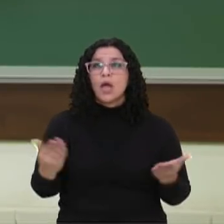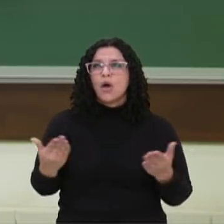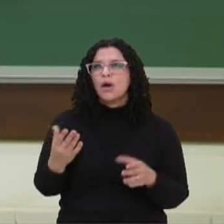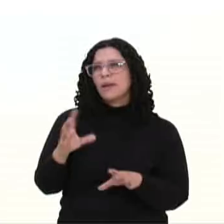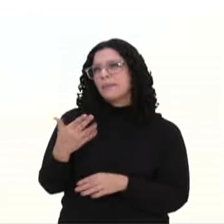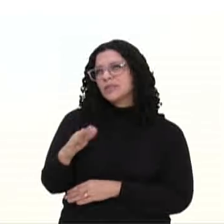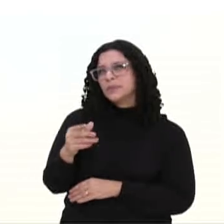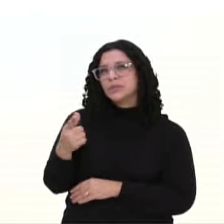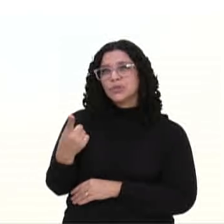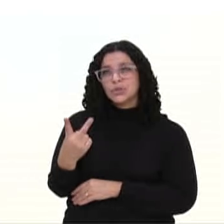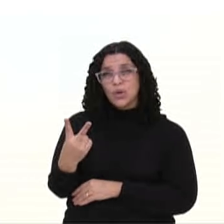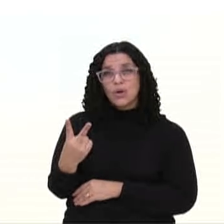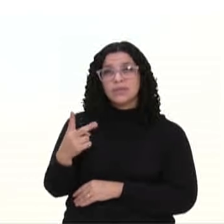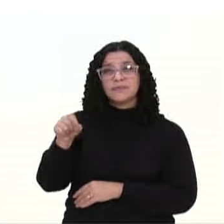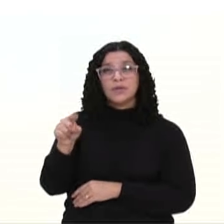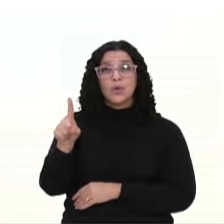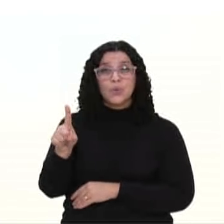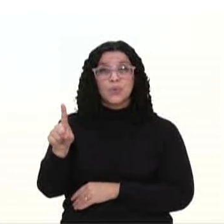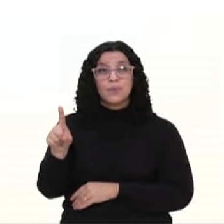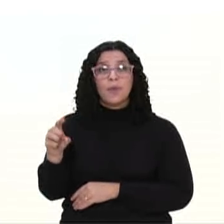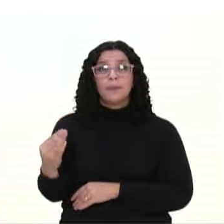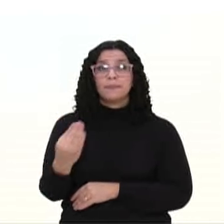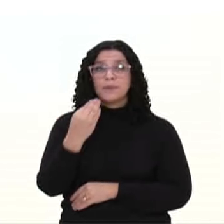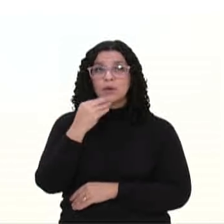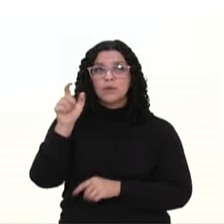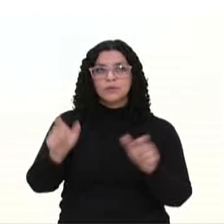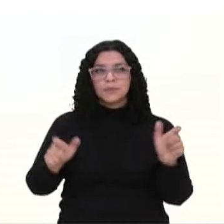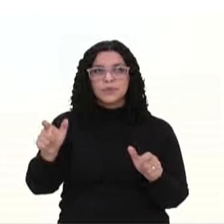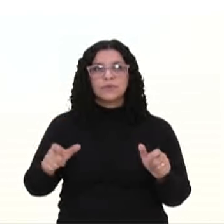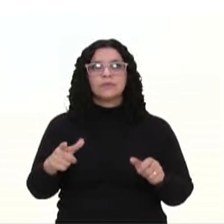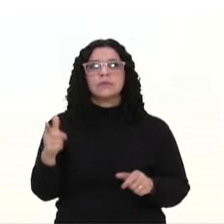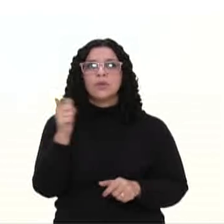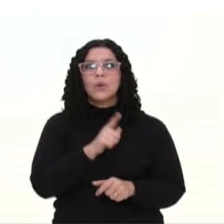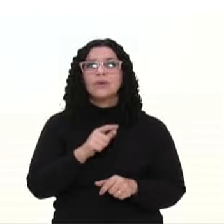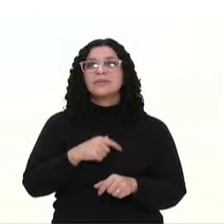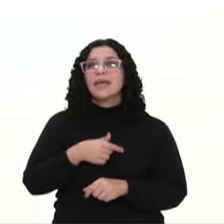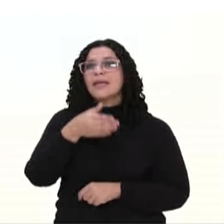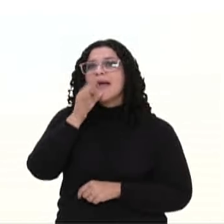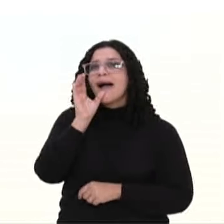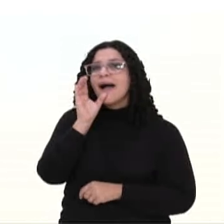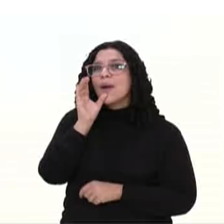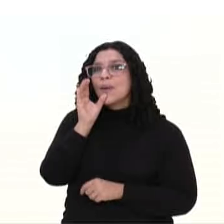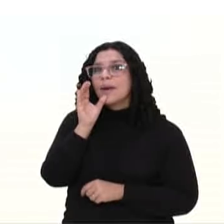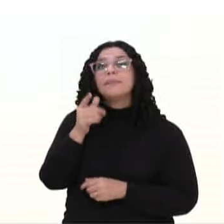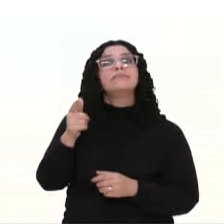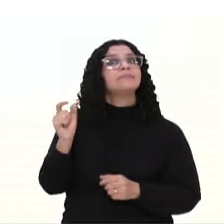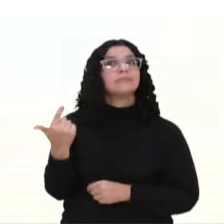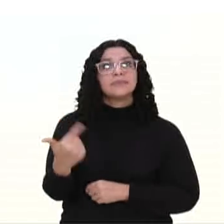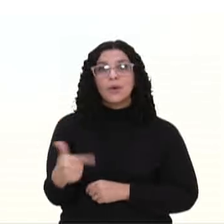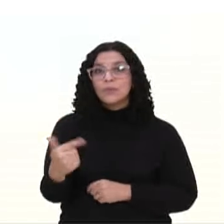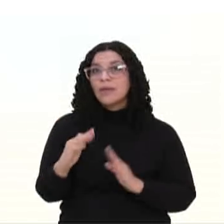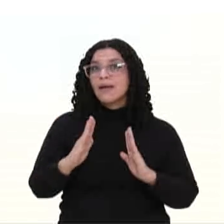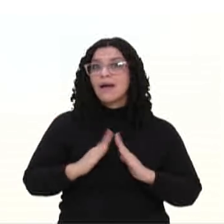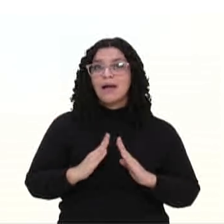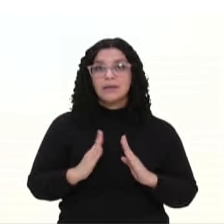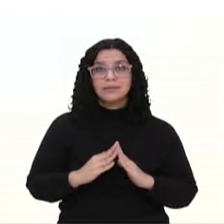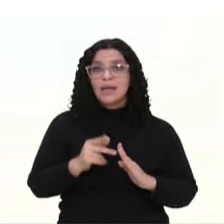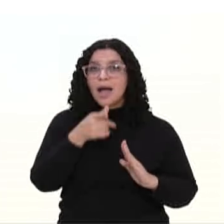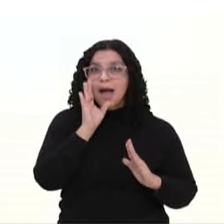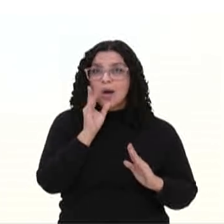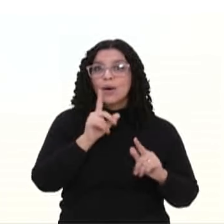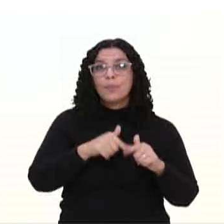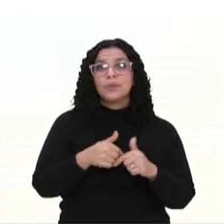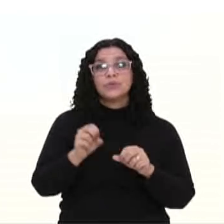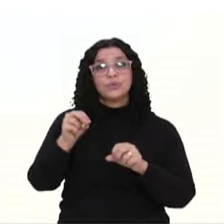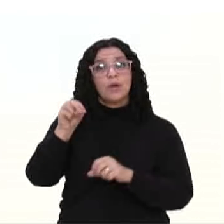Cerca de 2,1 bilhões de pessoas não têm acesso à água potável em casa, de acordo